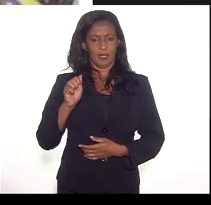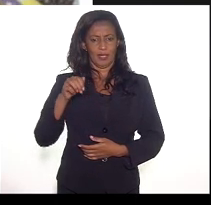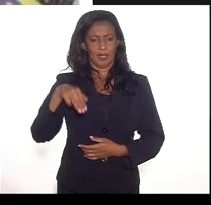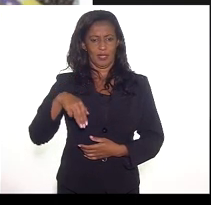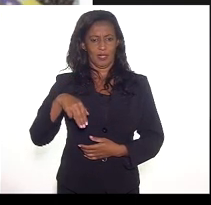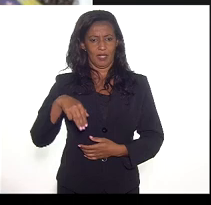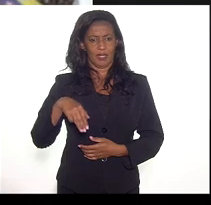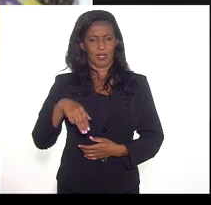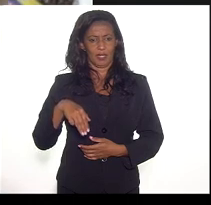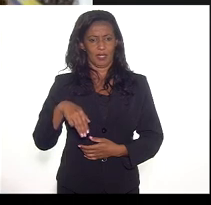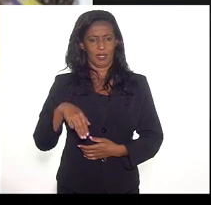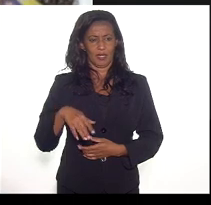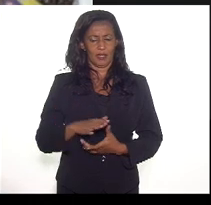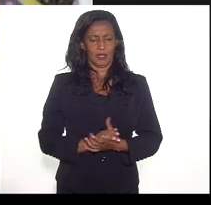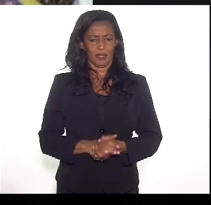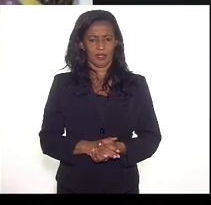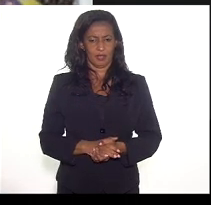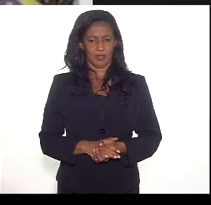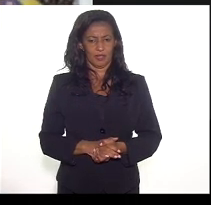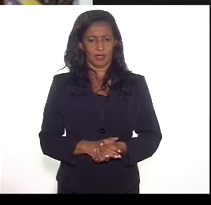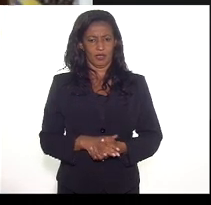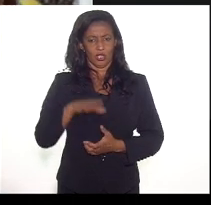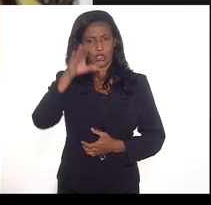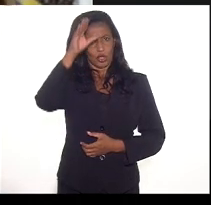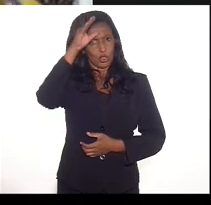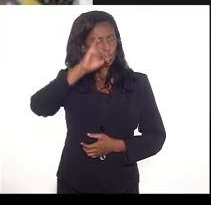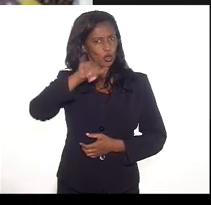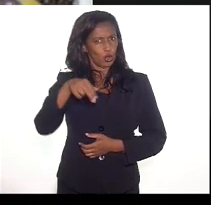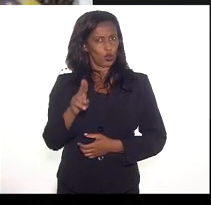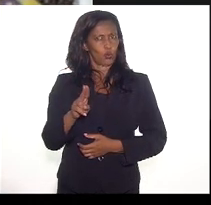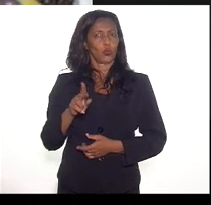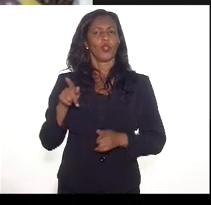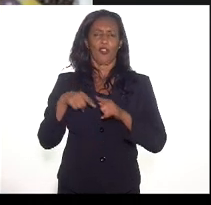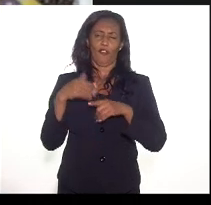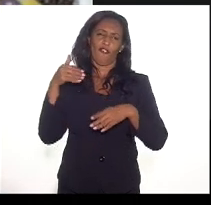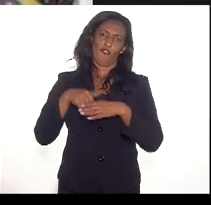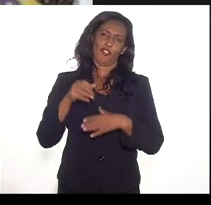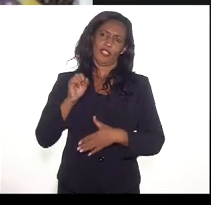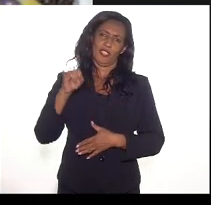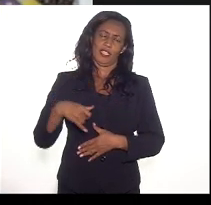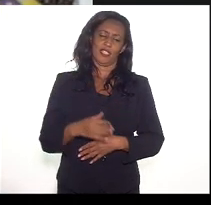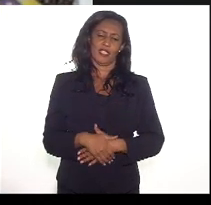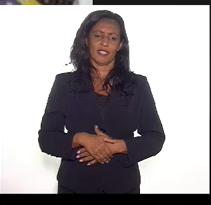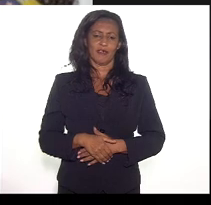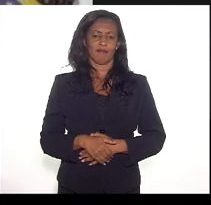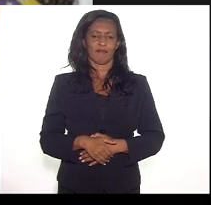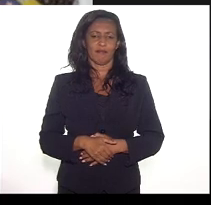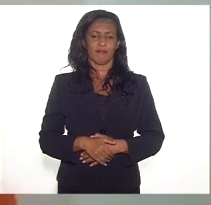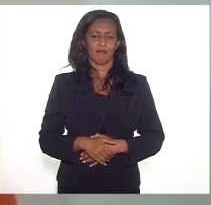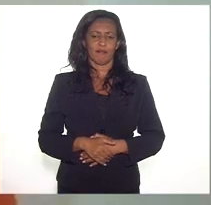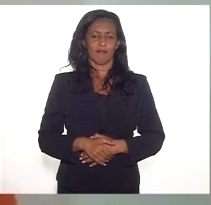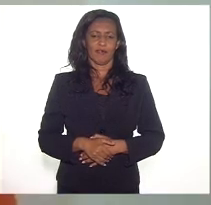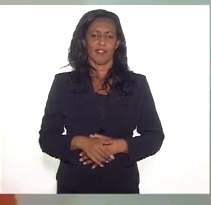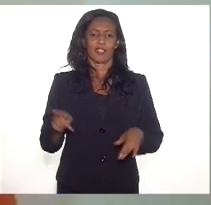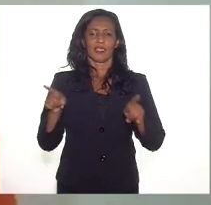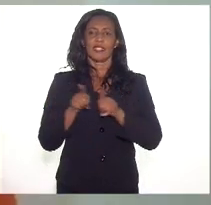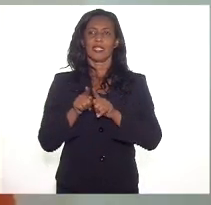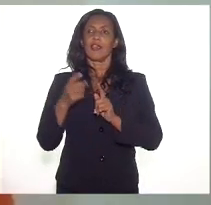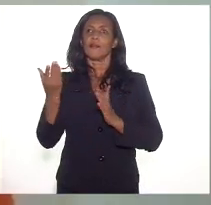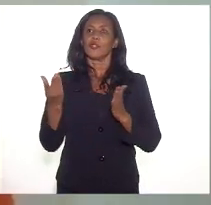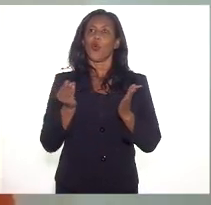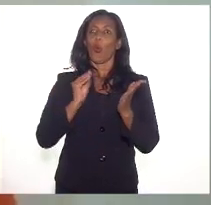Também deputada quero registrar. Deputada Zeidan, registra. Tia Ju também, bota sim. É. Perfeitamente. Eu voto sim e gostaria de pedir